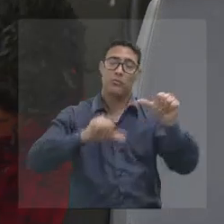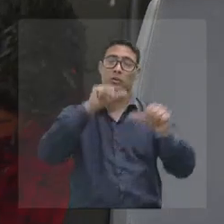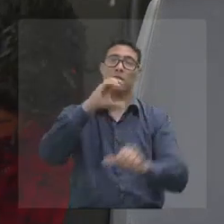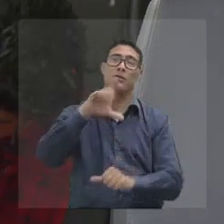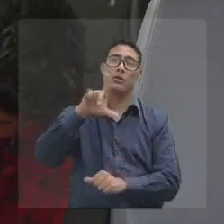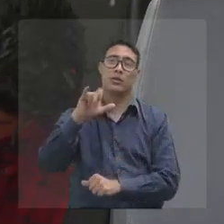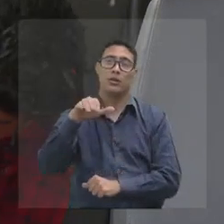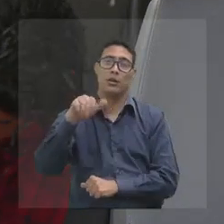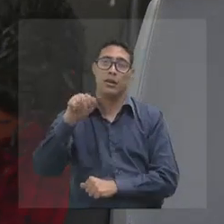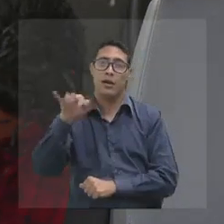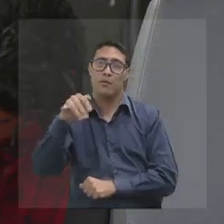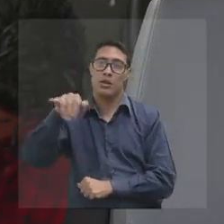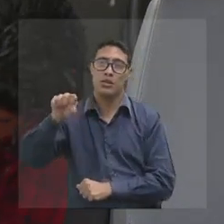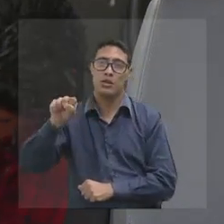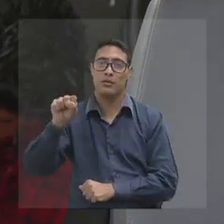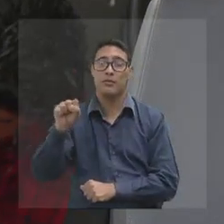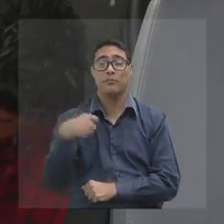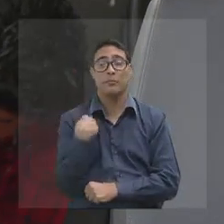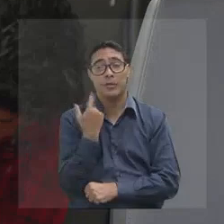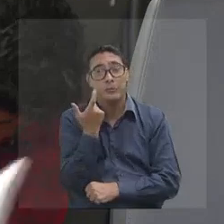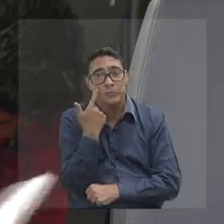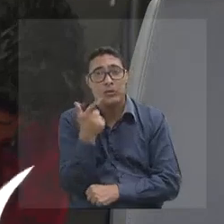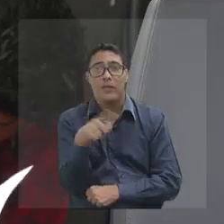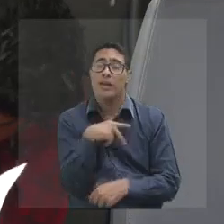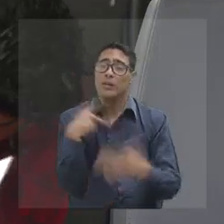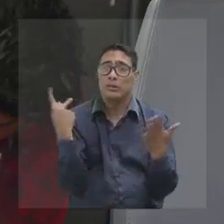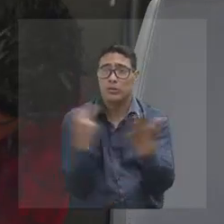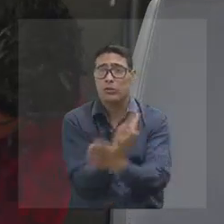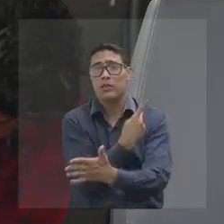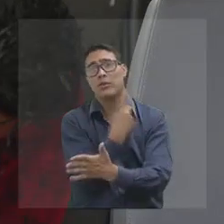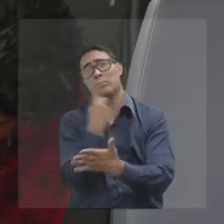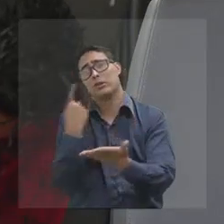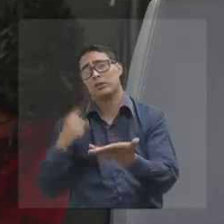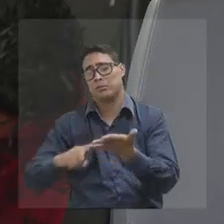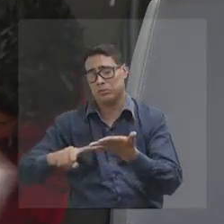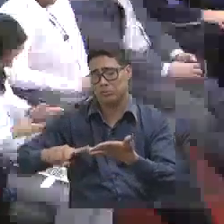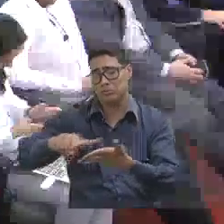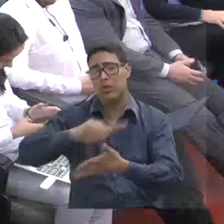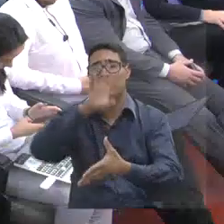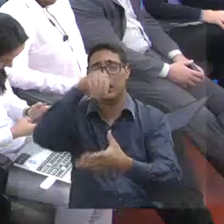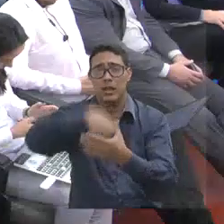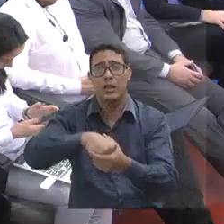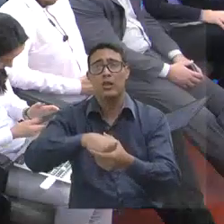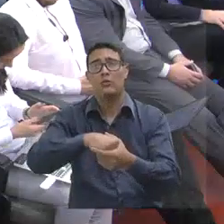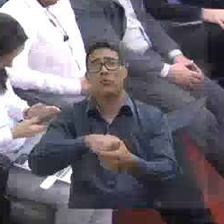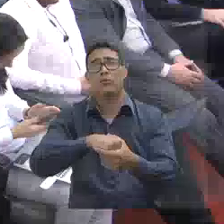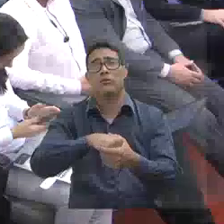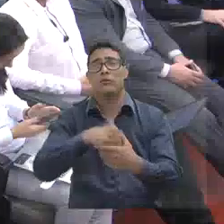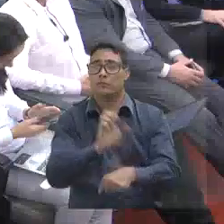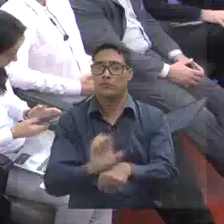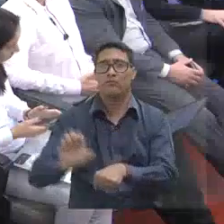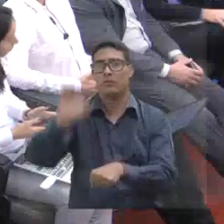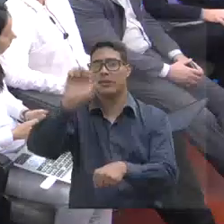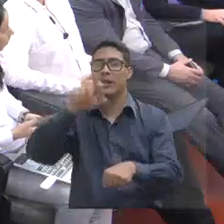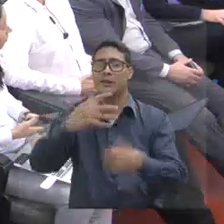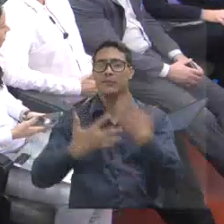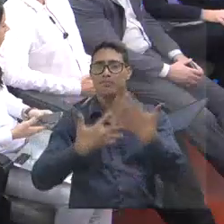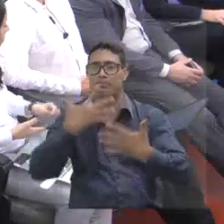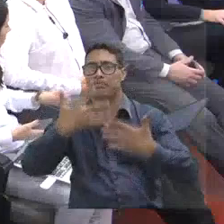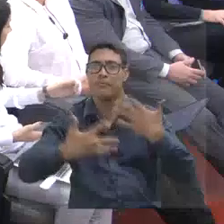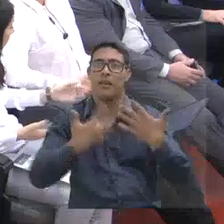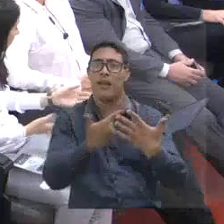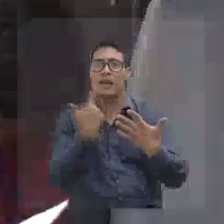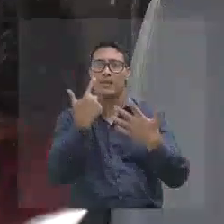a gente vê esse grau de situações acontecerem dentro do Estado É de fato é muito